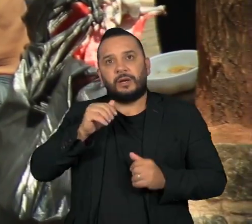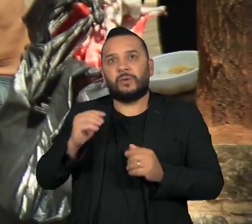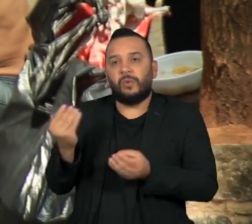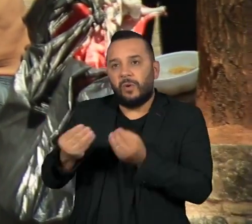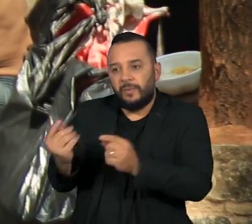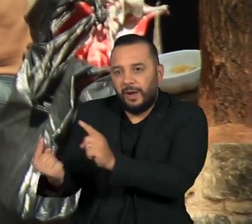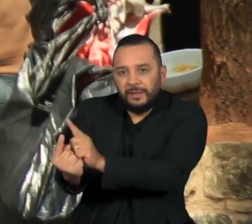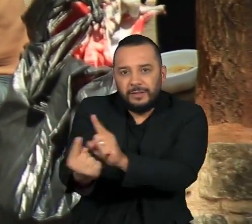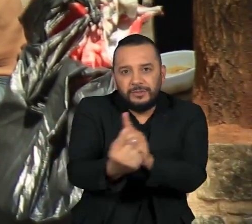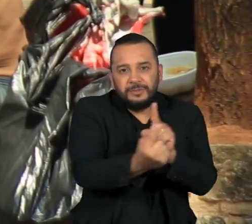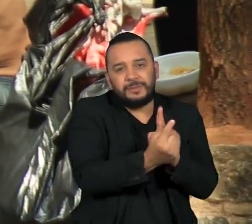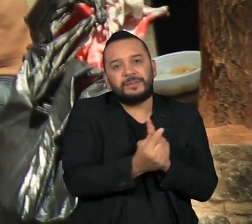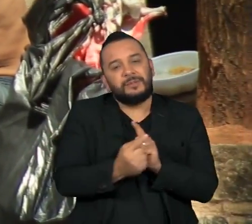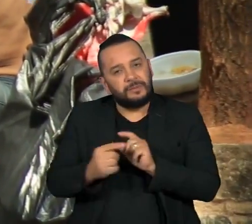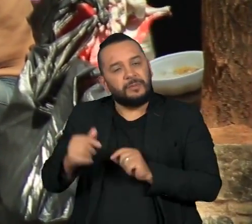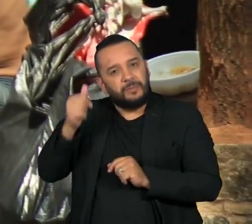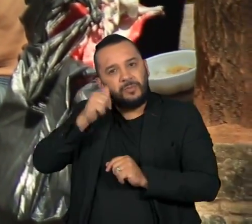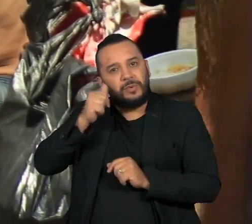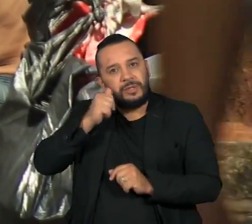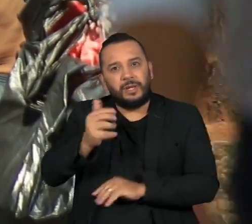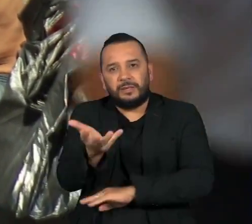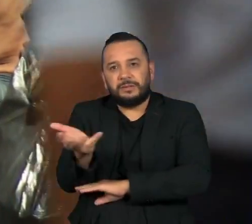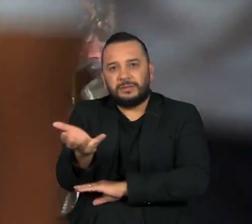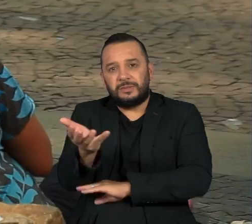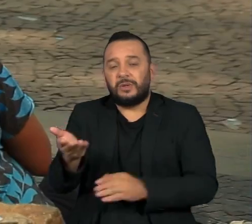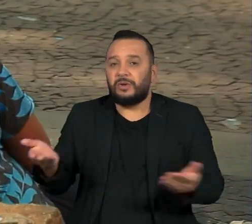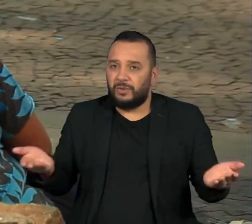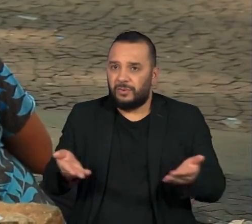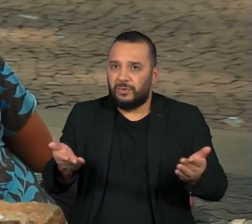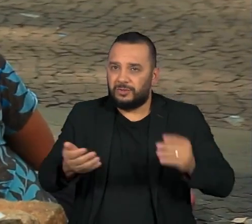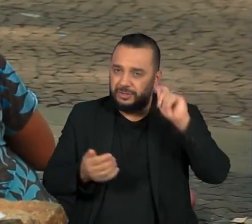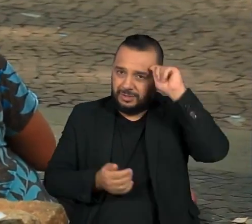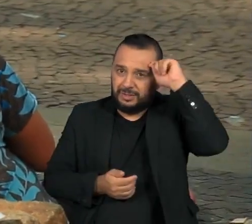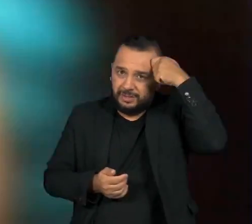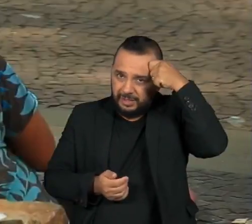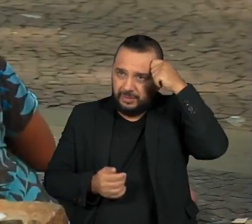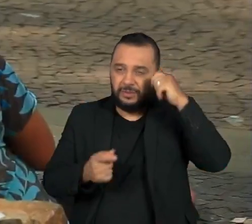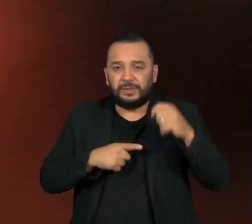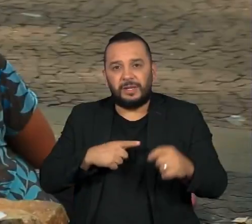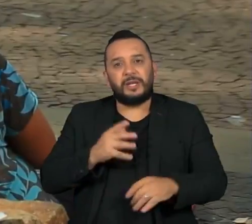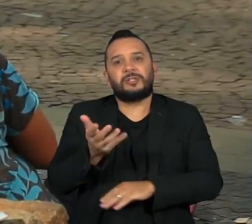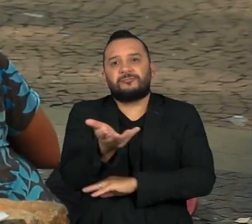Os negros, hoje em situação de rua, que são